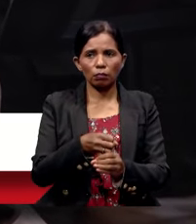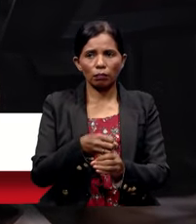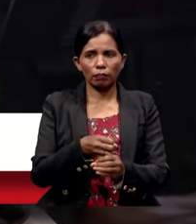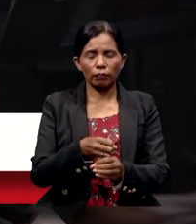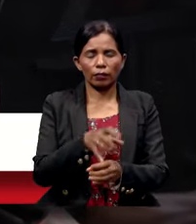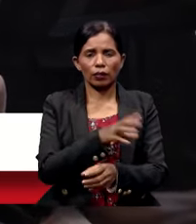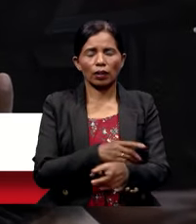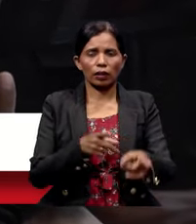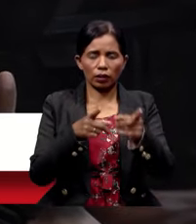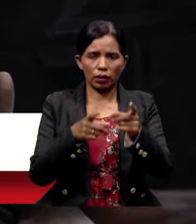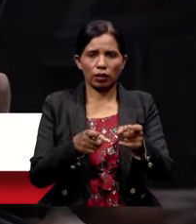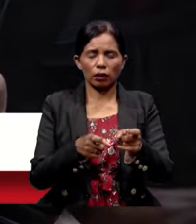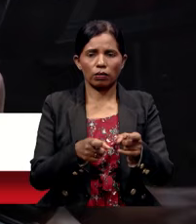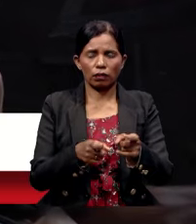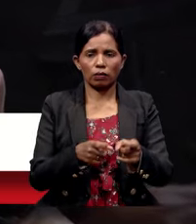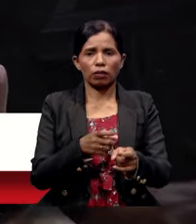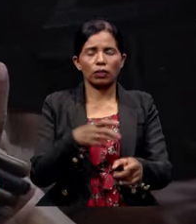tiroteus ou tiro.